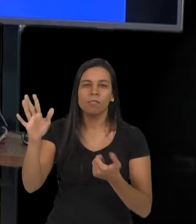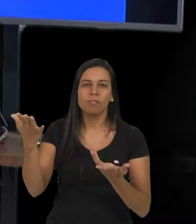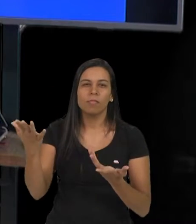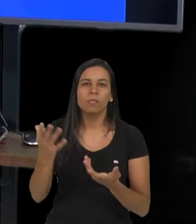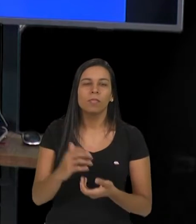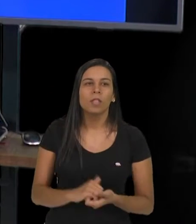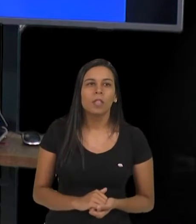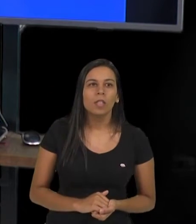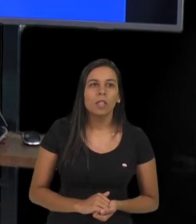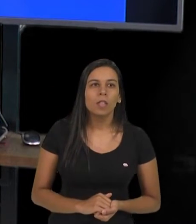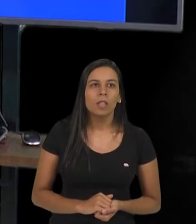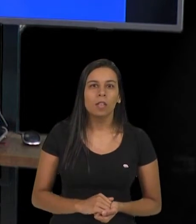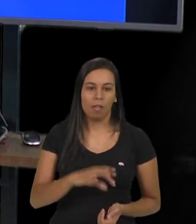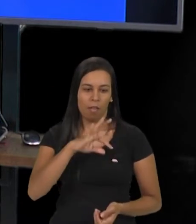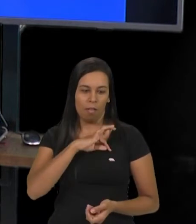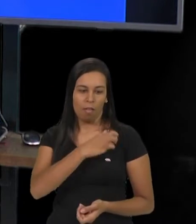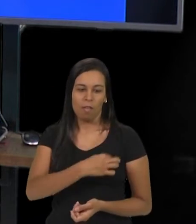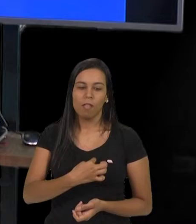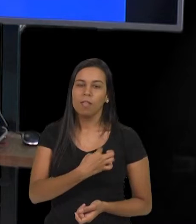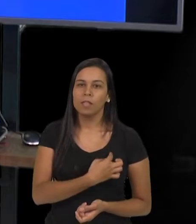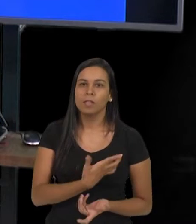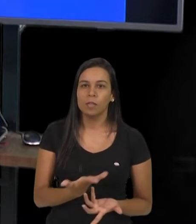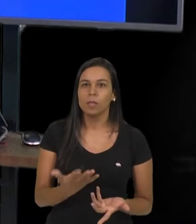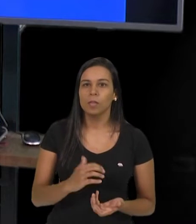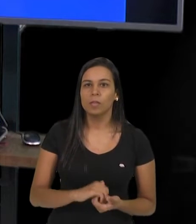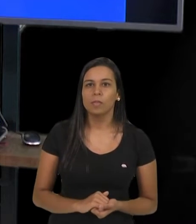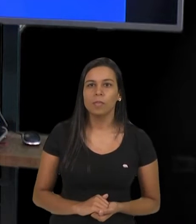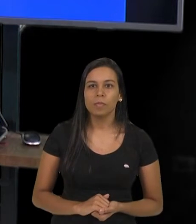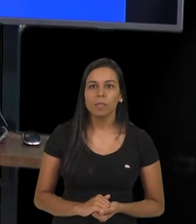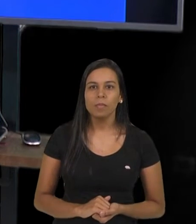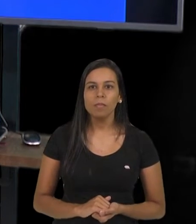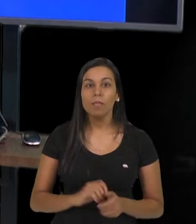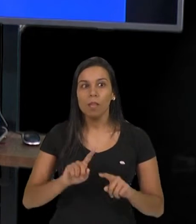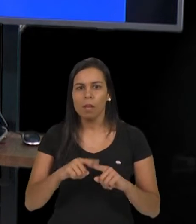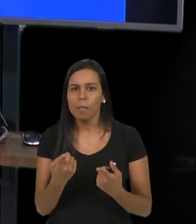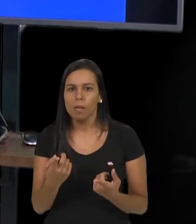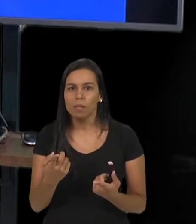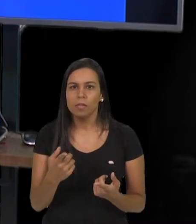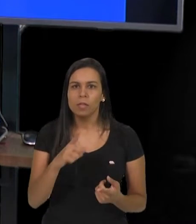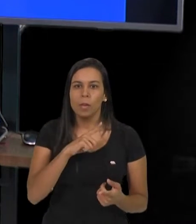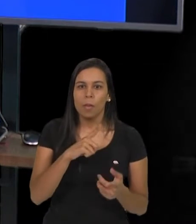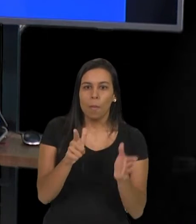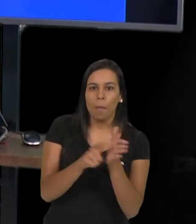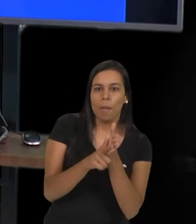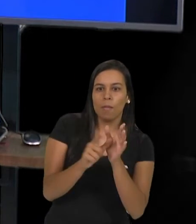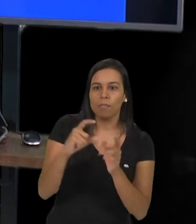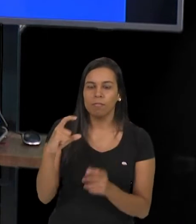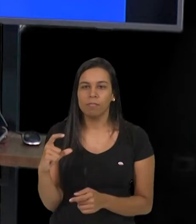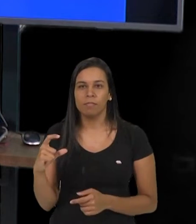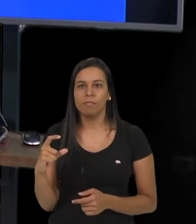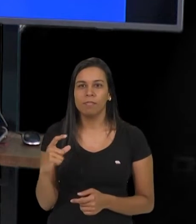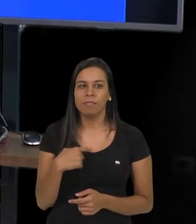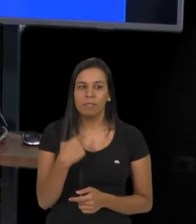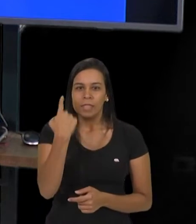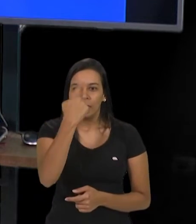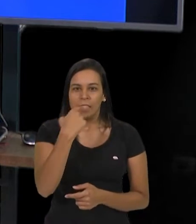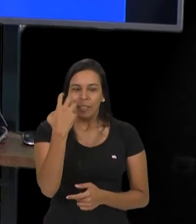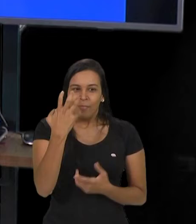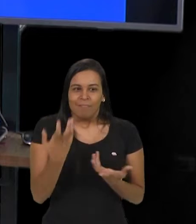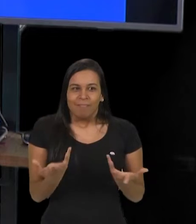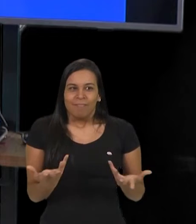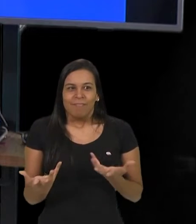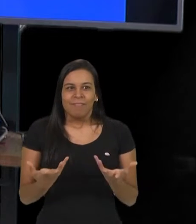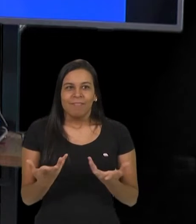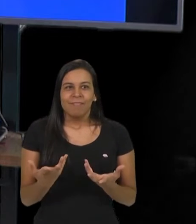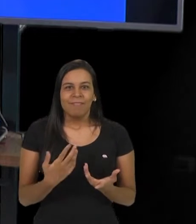se não tivesse esse escudinho a gente não soubesse do que está se tratando, mas e ele tem um papelzinho na mão. Então, a carinha dela, né? A imagem passa da carinha dela que ela